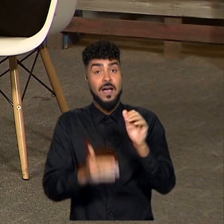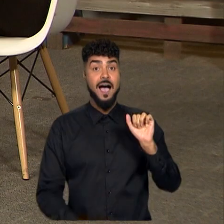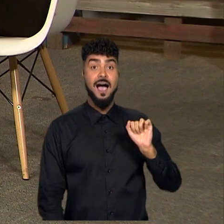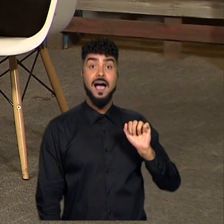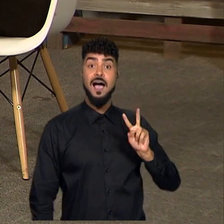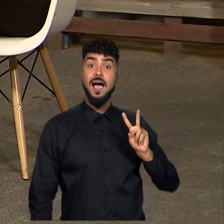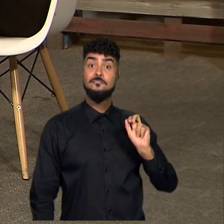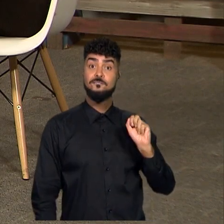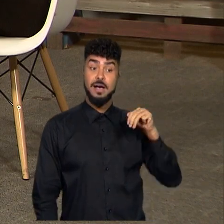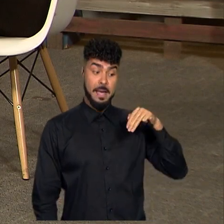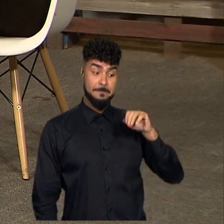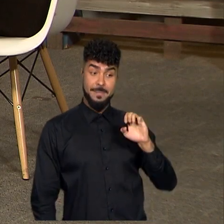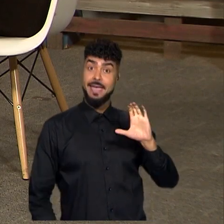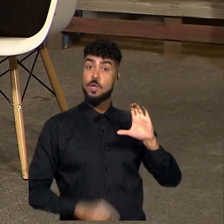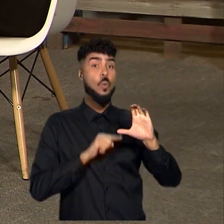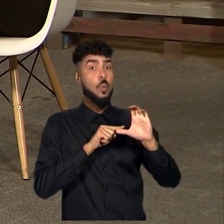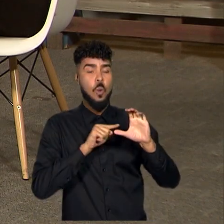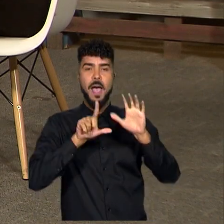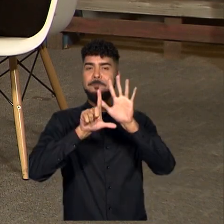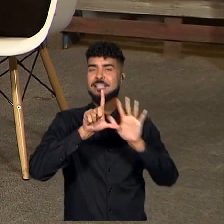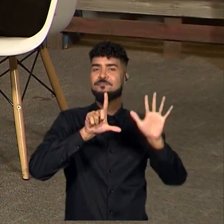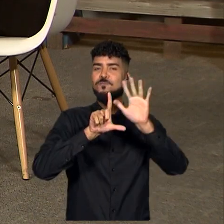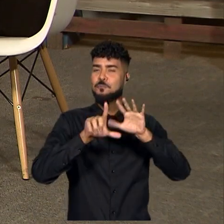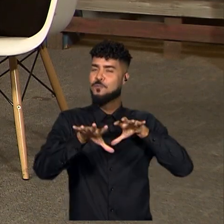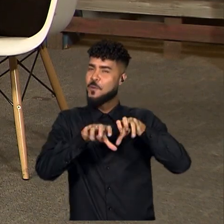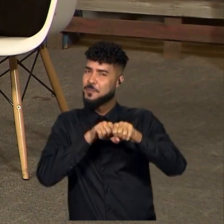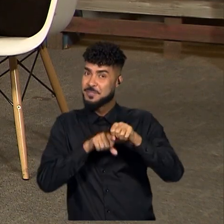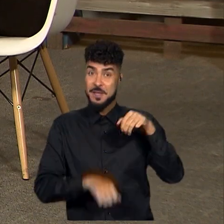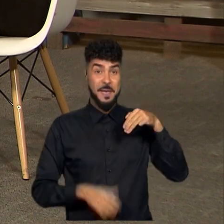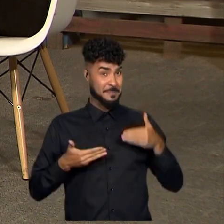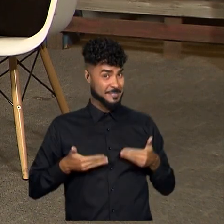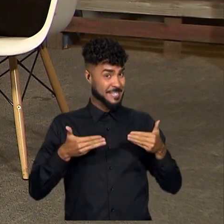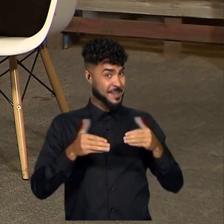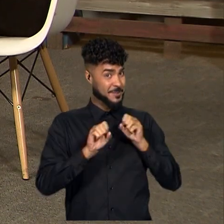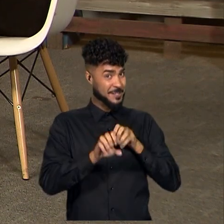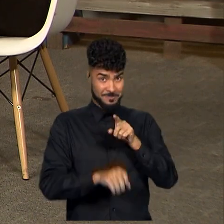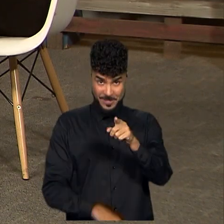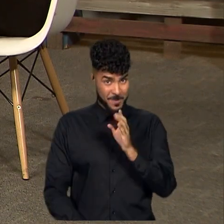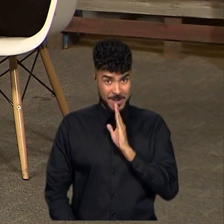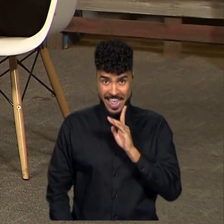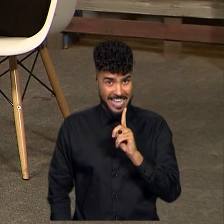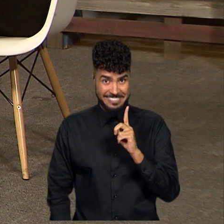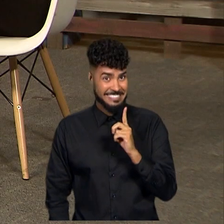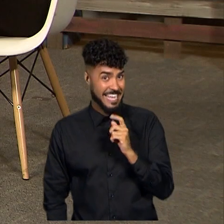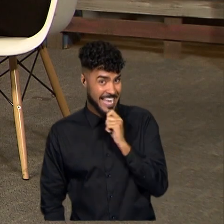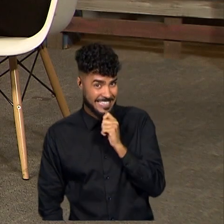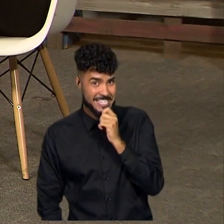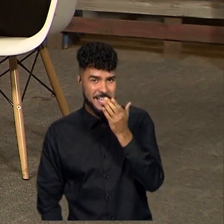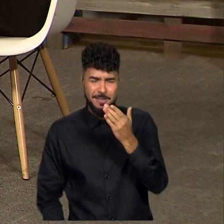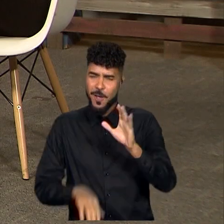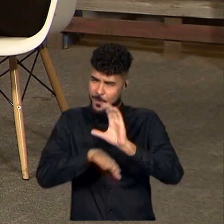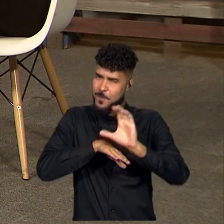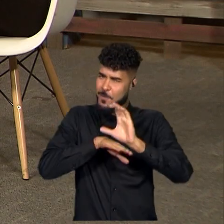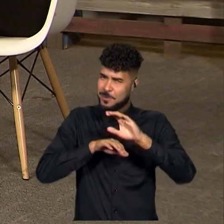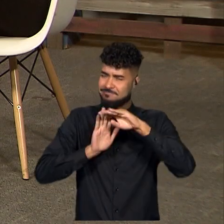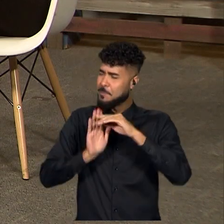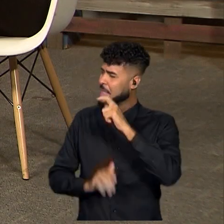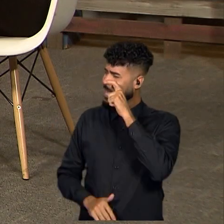que é uma plataforma de formação do Ministério da Educação. Então, para quem ainda não conhece, eles são cursos, e isso é muito interessante,